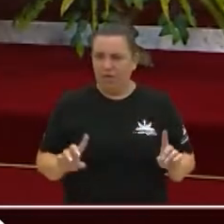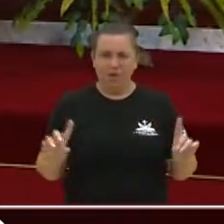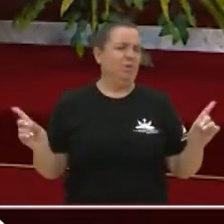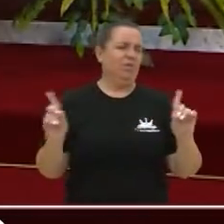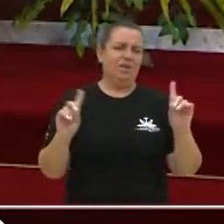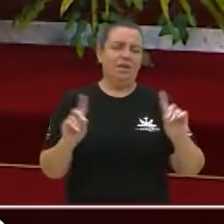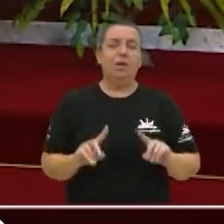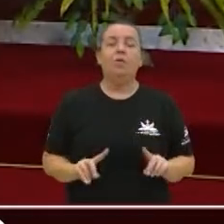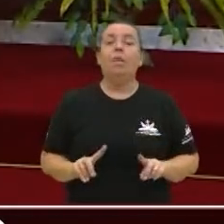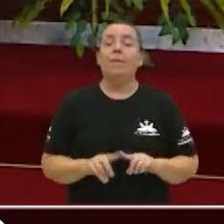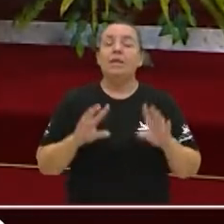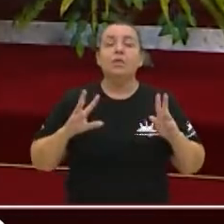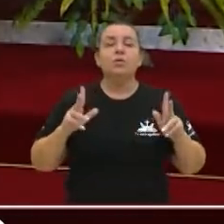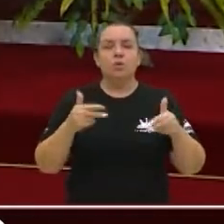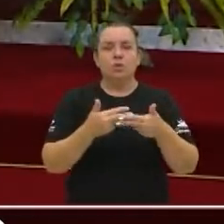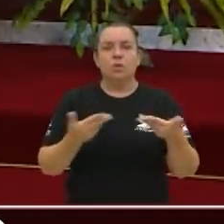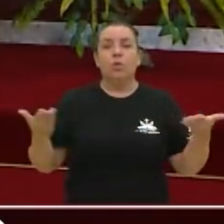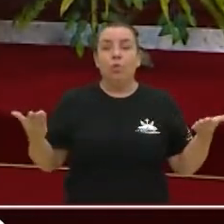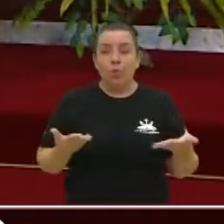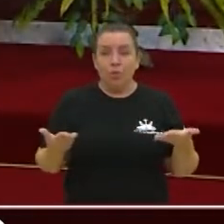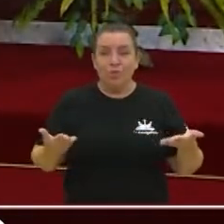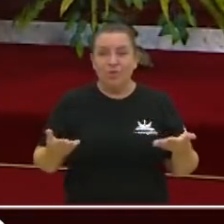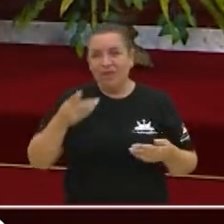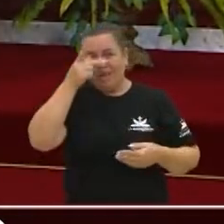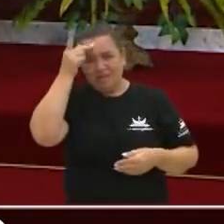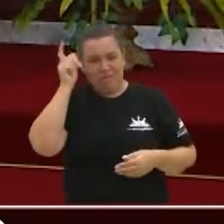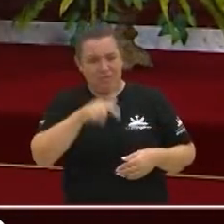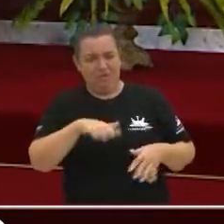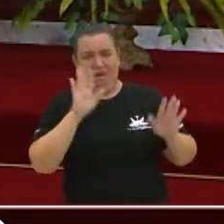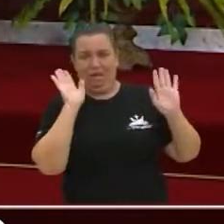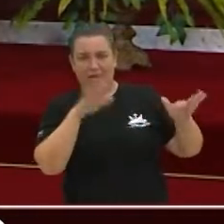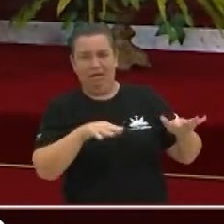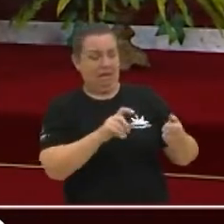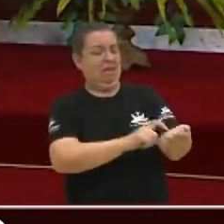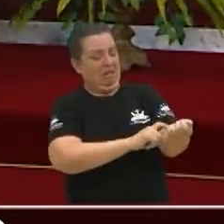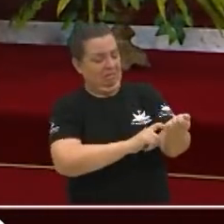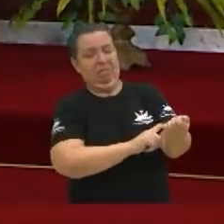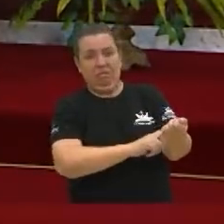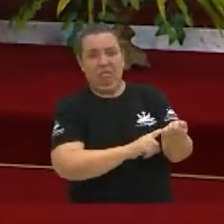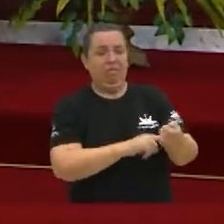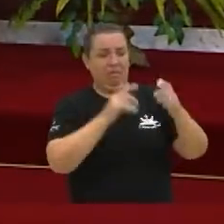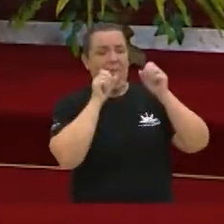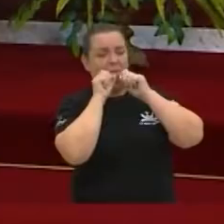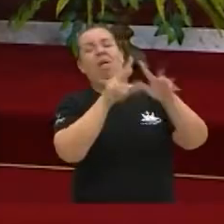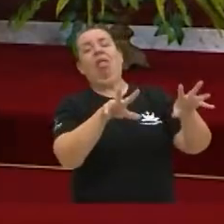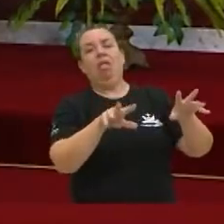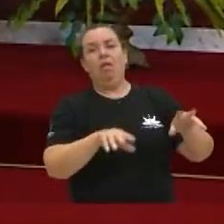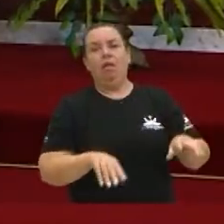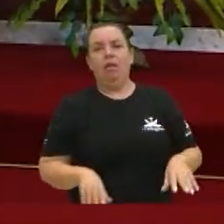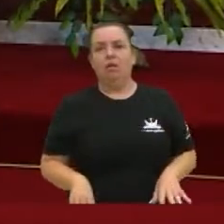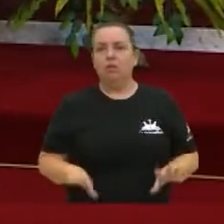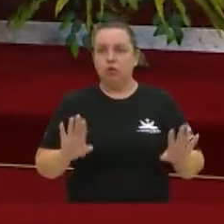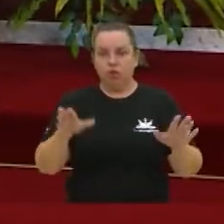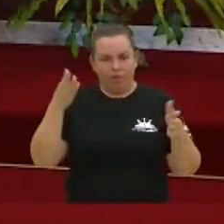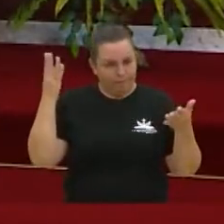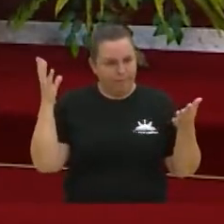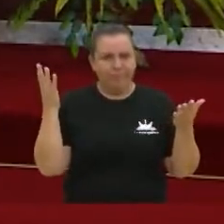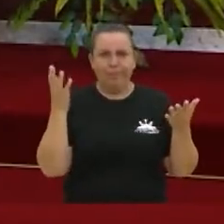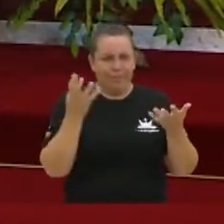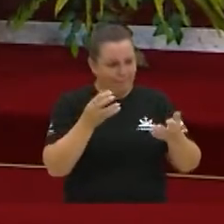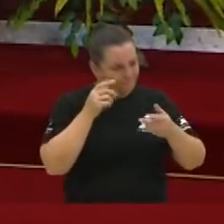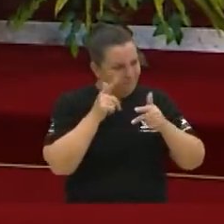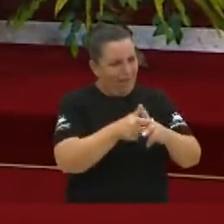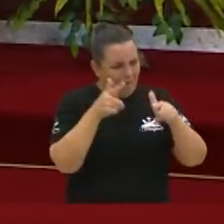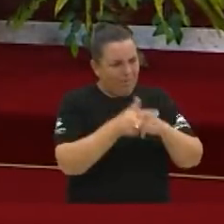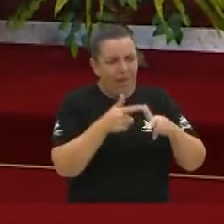Ah mas tudo hoje as pessoas estão com os nervos à Flor da Pele doida para comprar uma briga